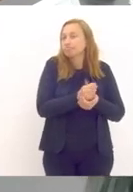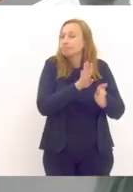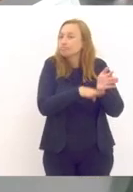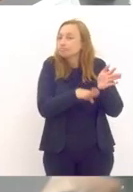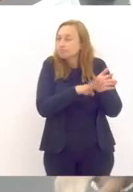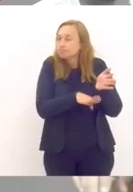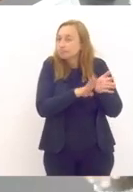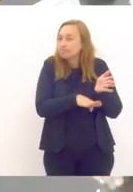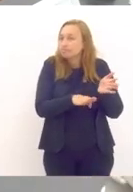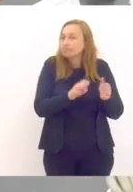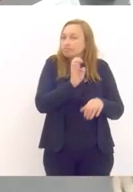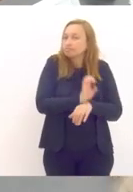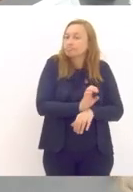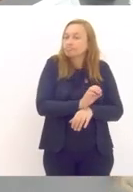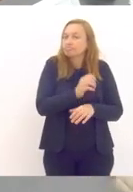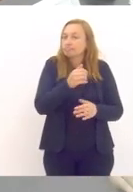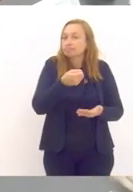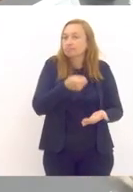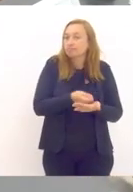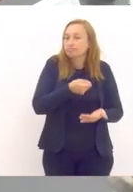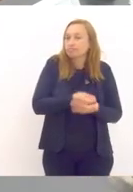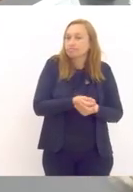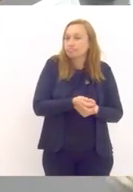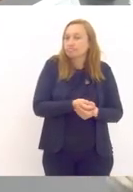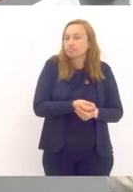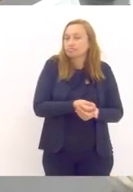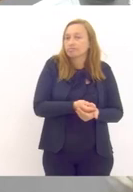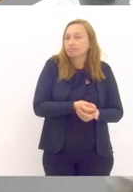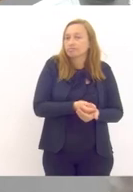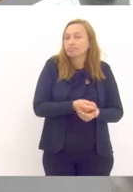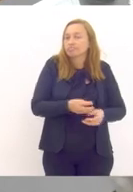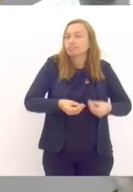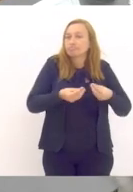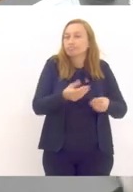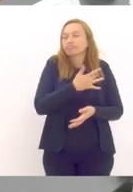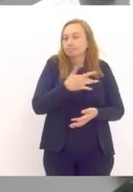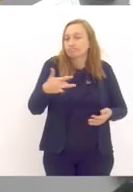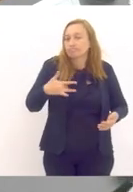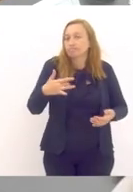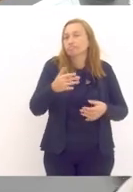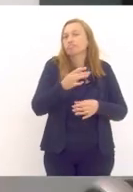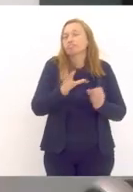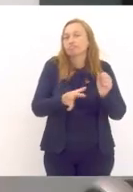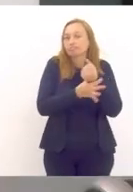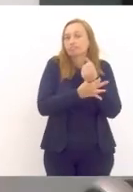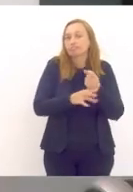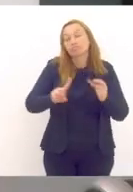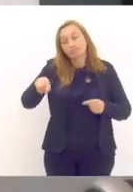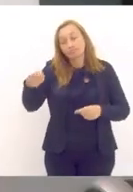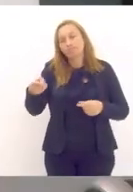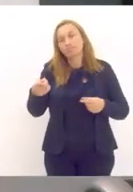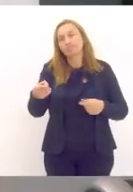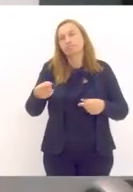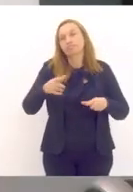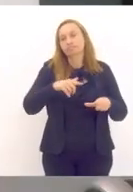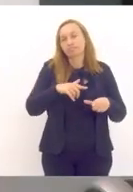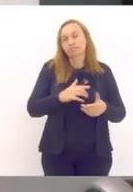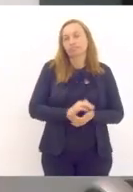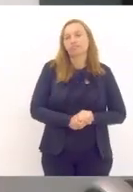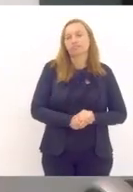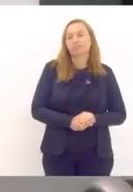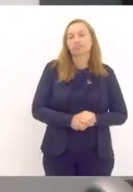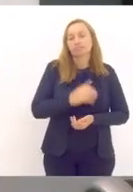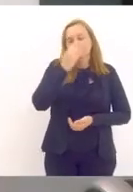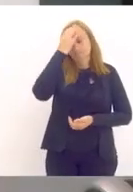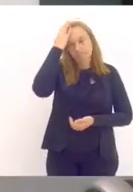Estado faça aquilo que é o seu dever, né? Que é entregar saúde, educação, segurança, entre tantas outras